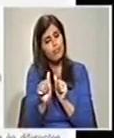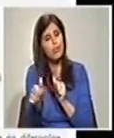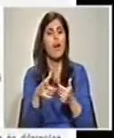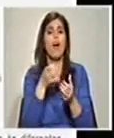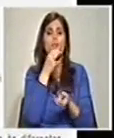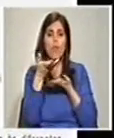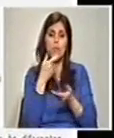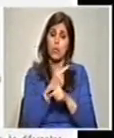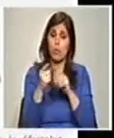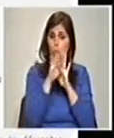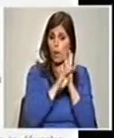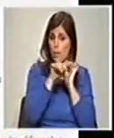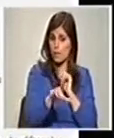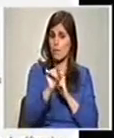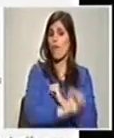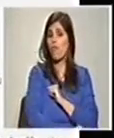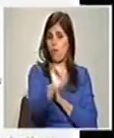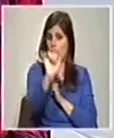este programa também é seu.